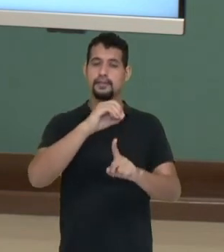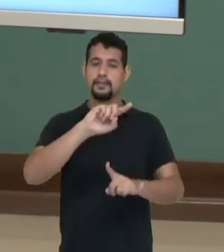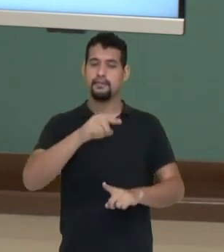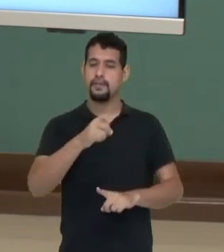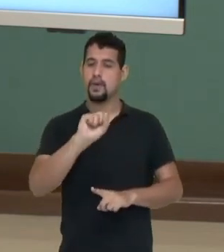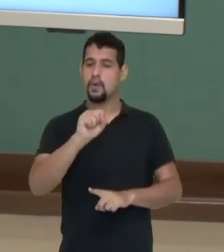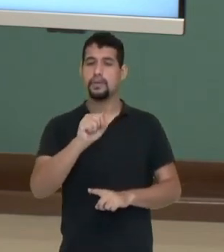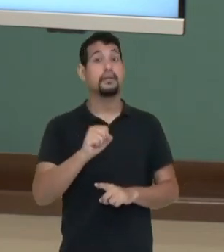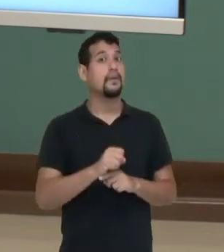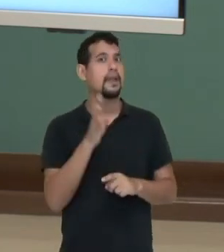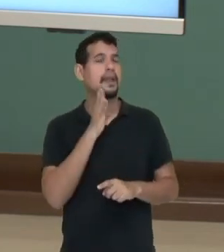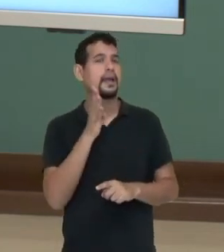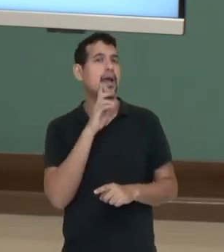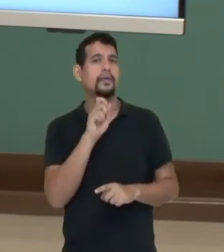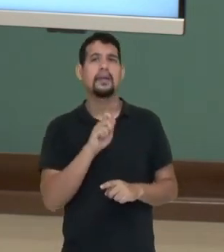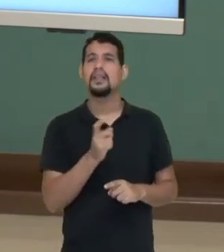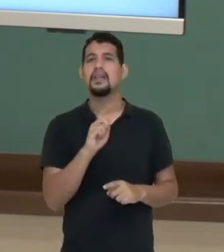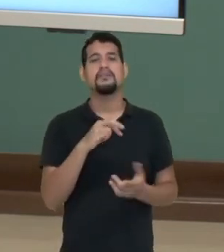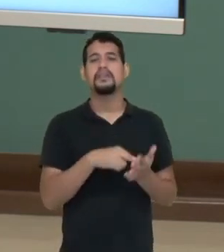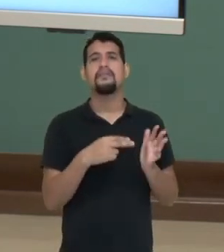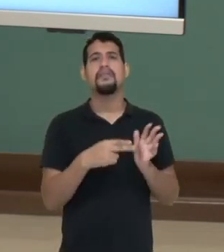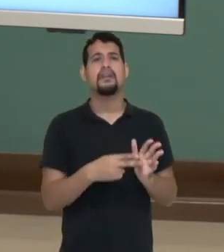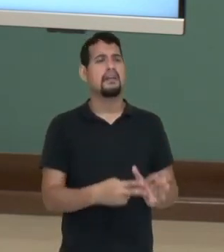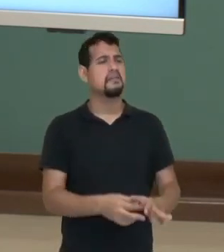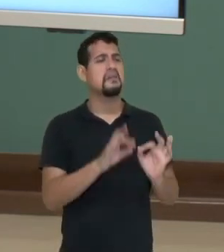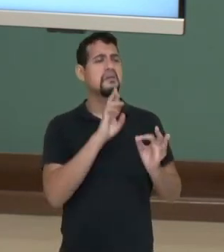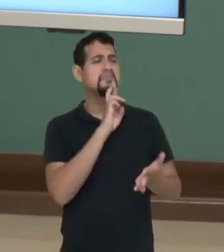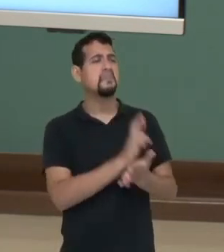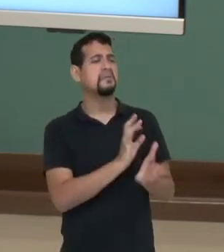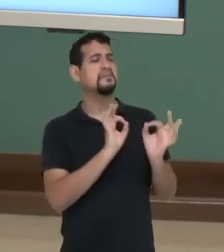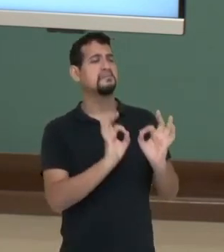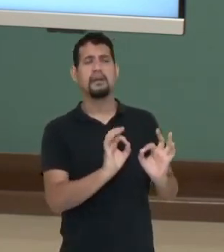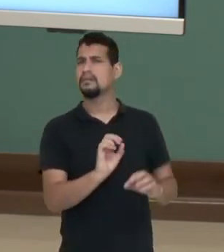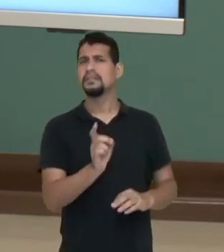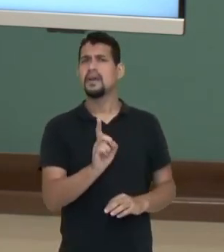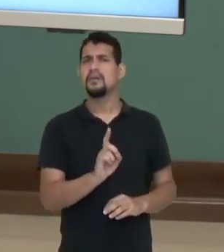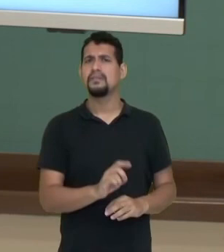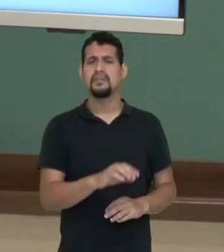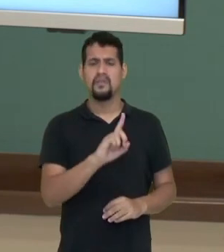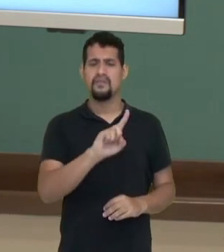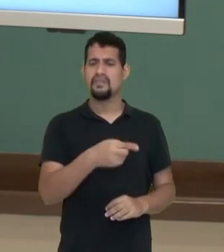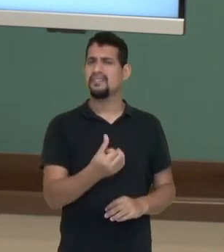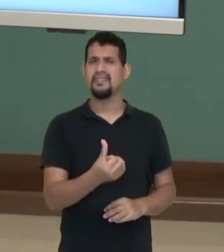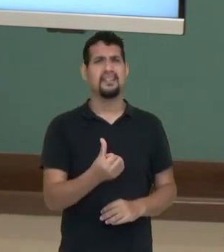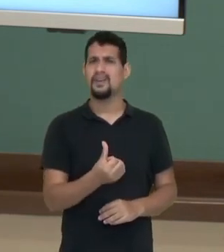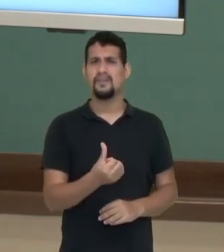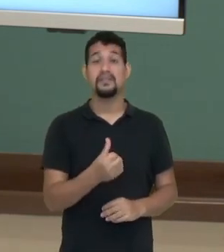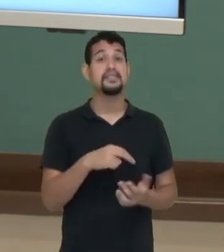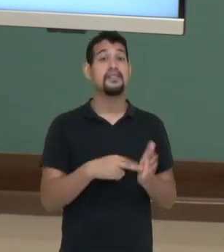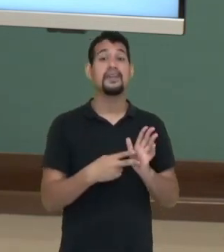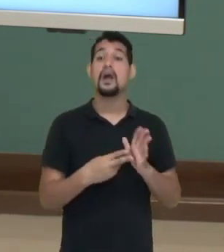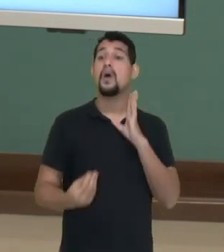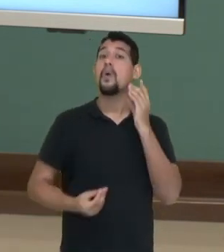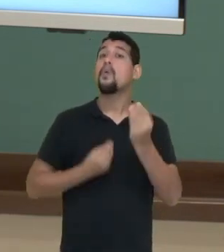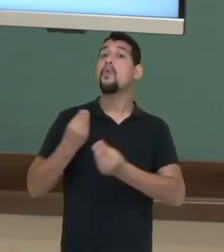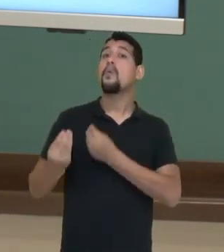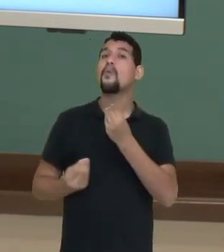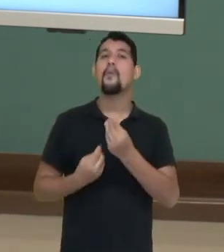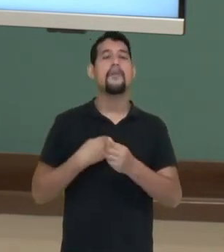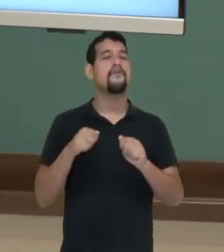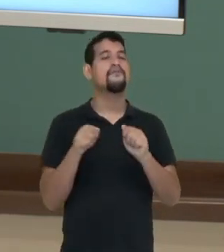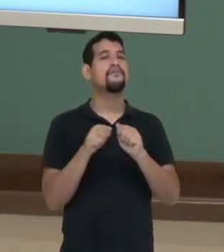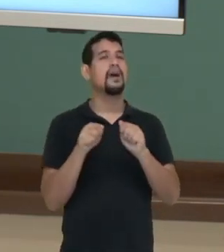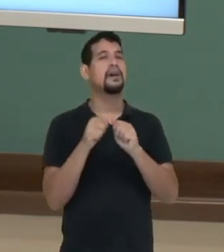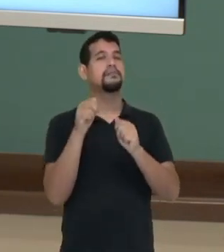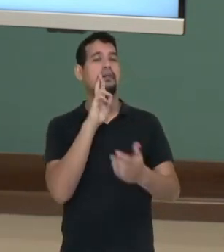Então, o legal aqui da função não é exatamente a resposta, não é o 1,6. É como que eu faço para